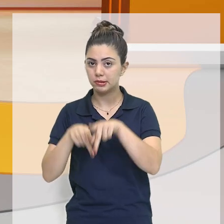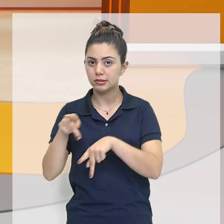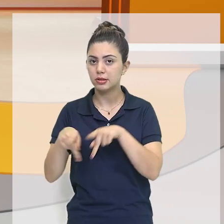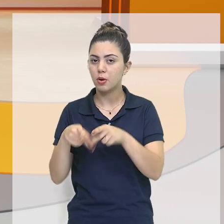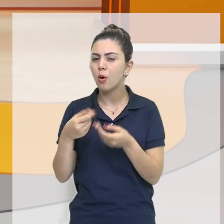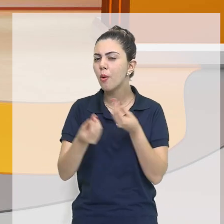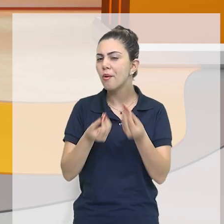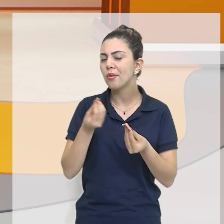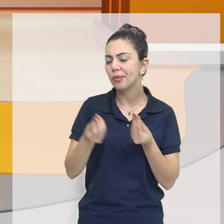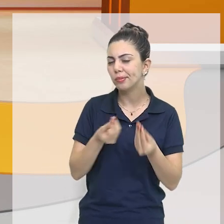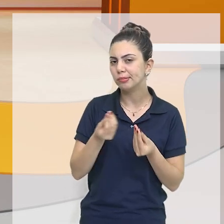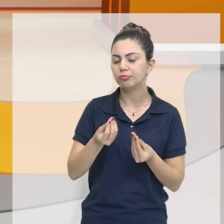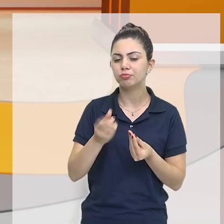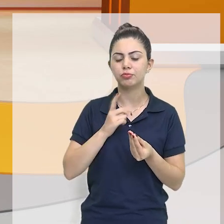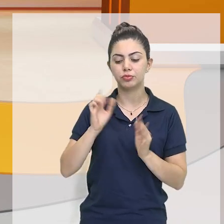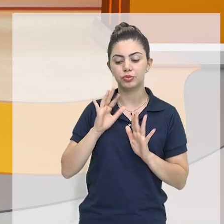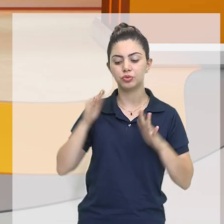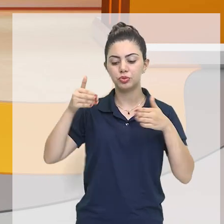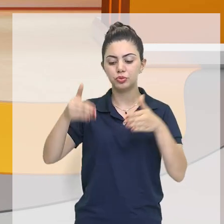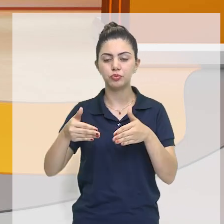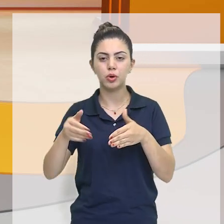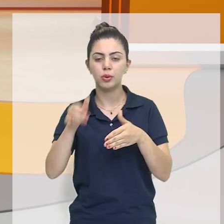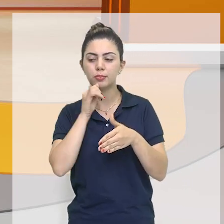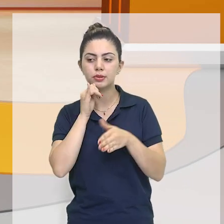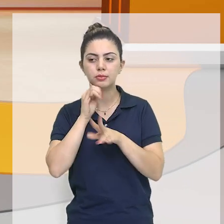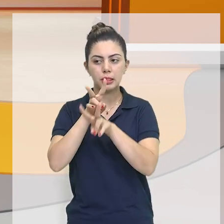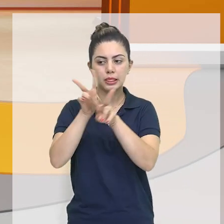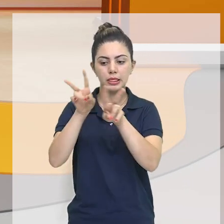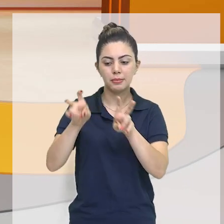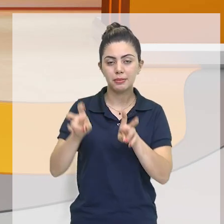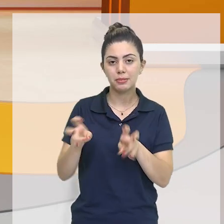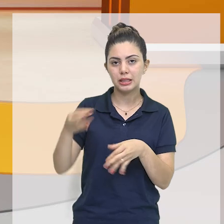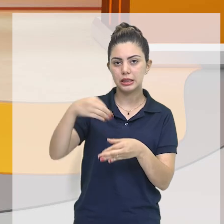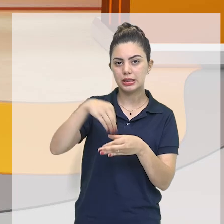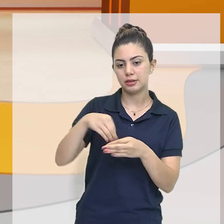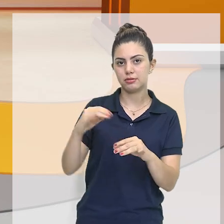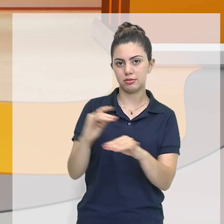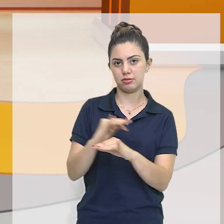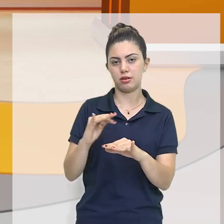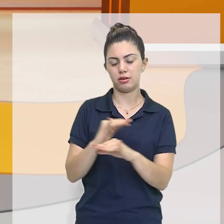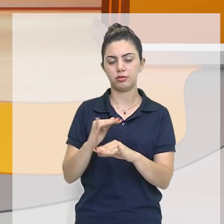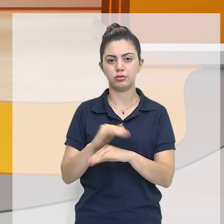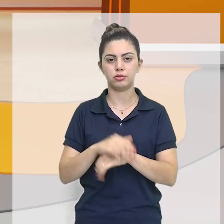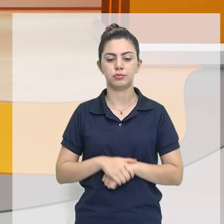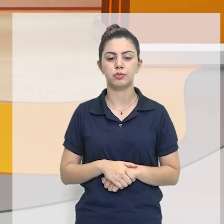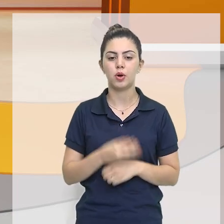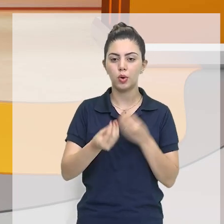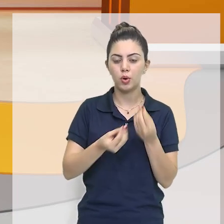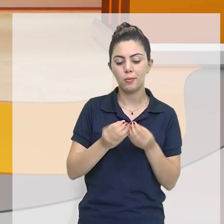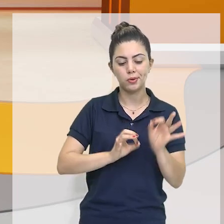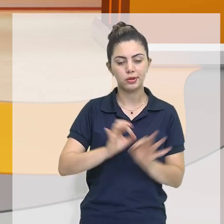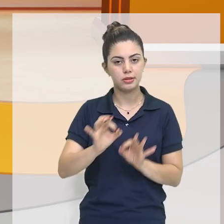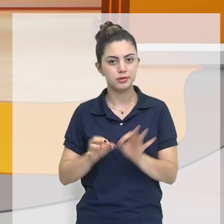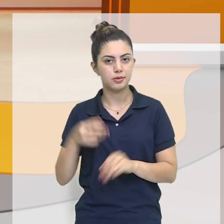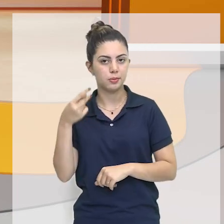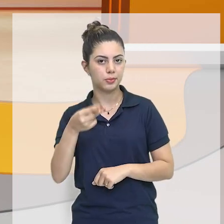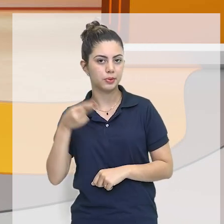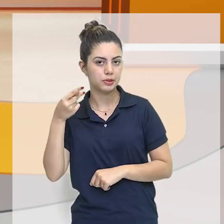que era voltado para as questões internas, né, de organização